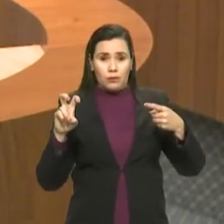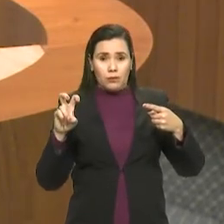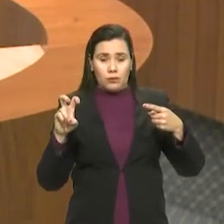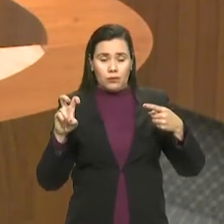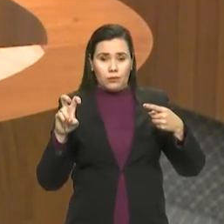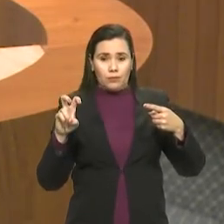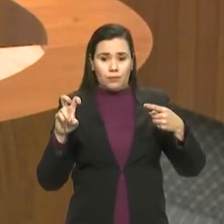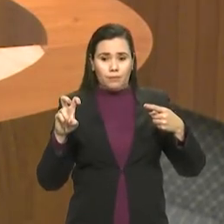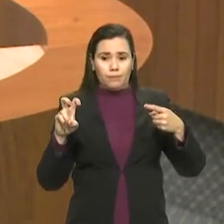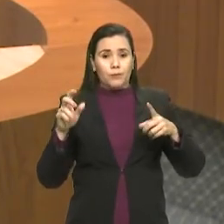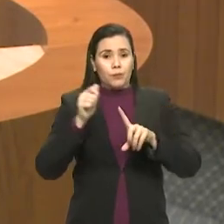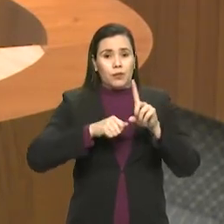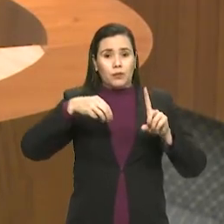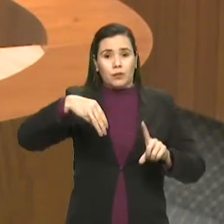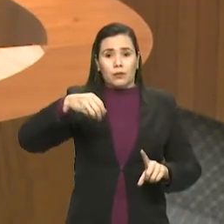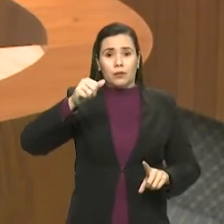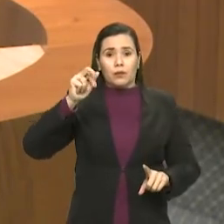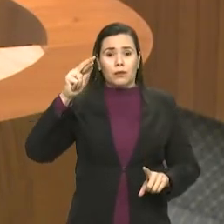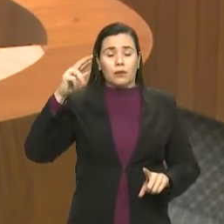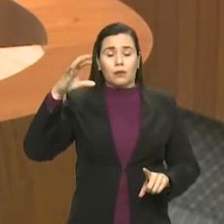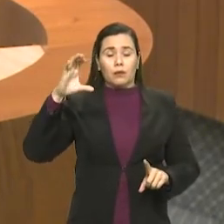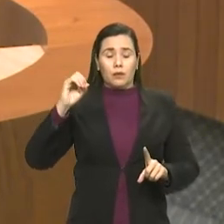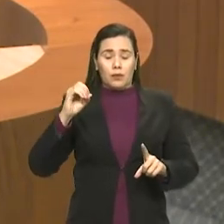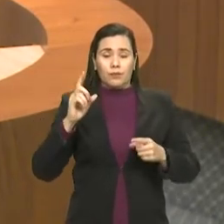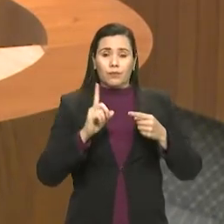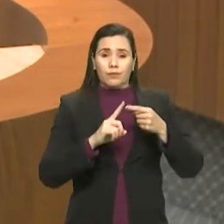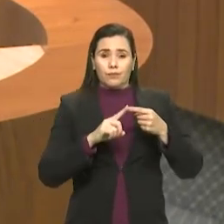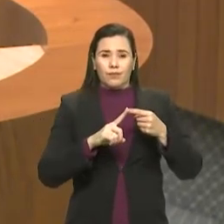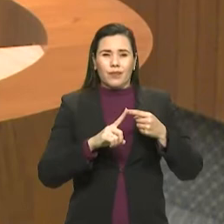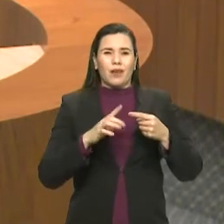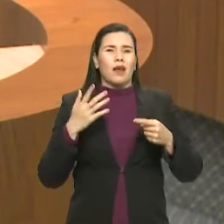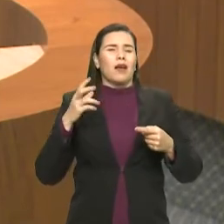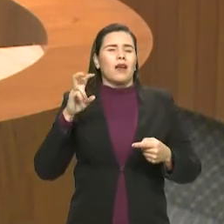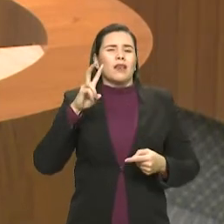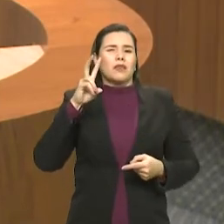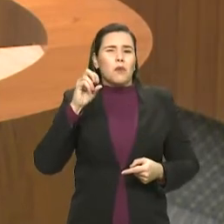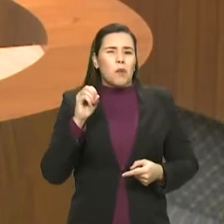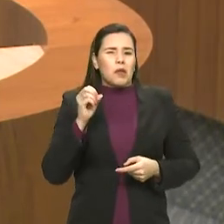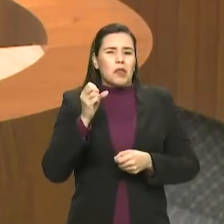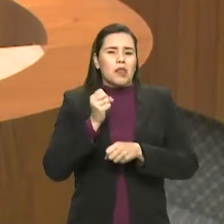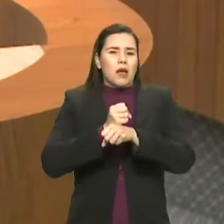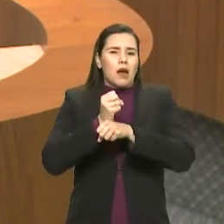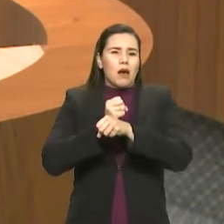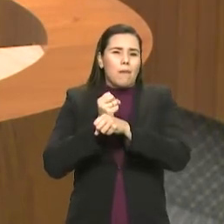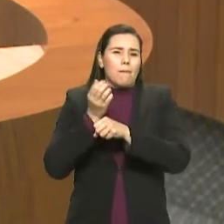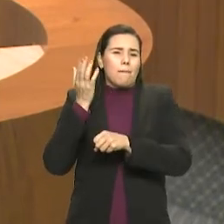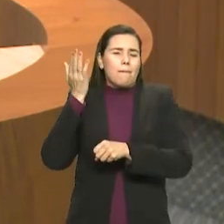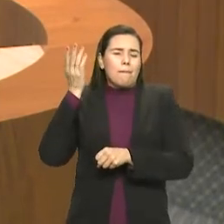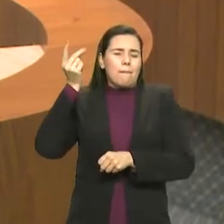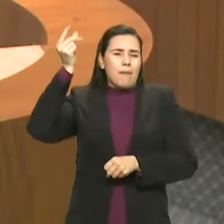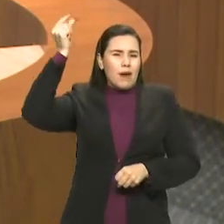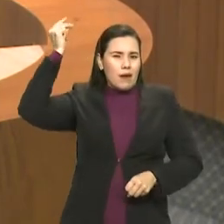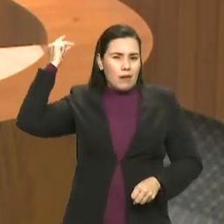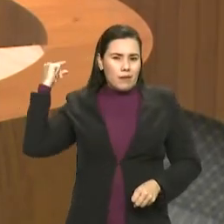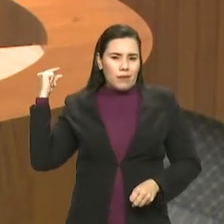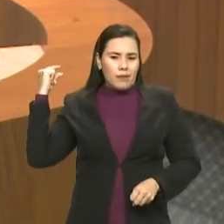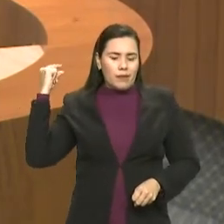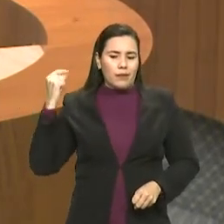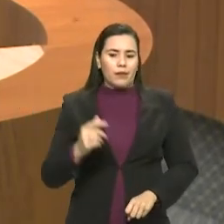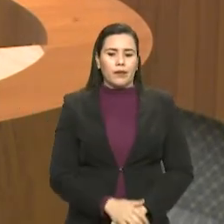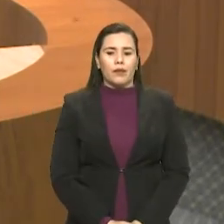de março, que há 50 anos atrás nós tivemos